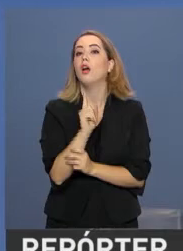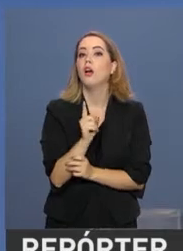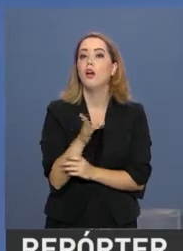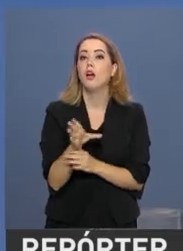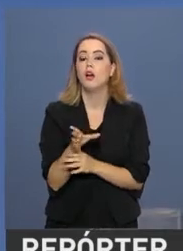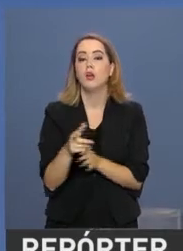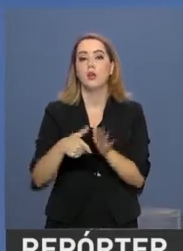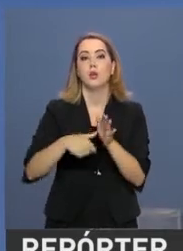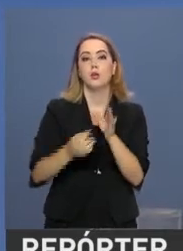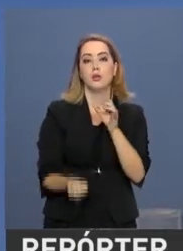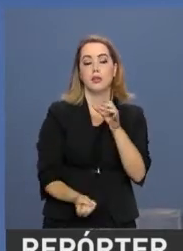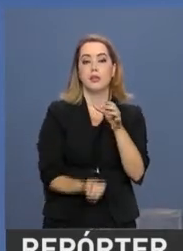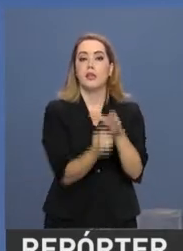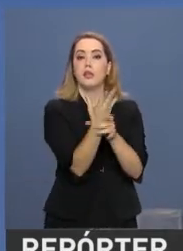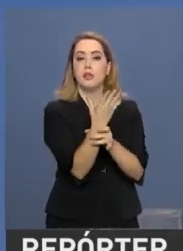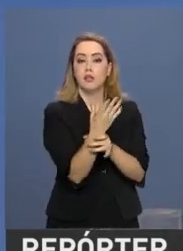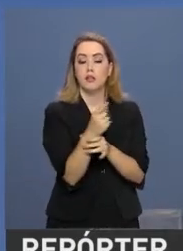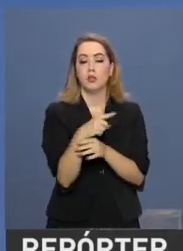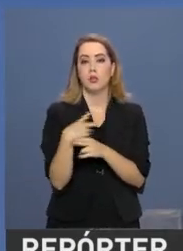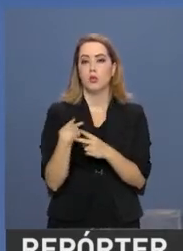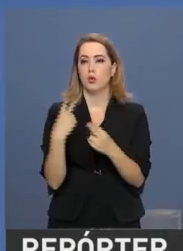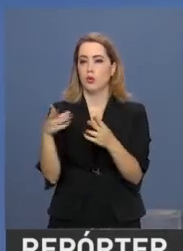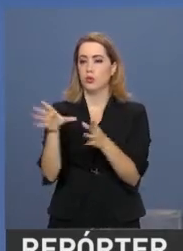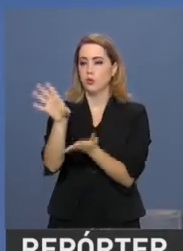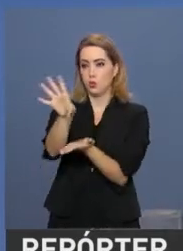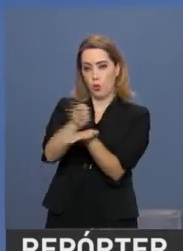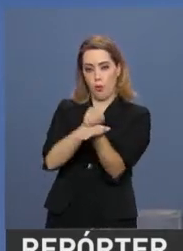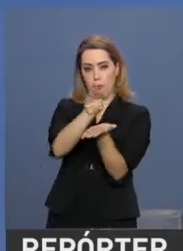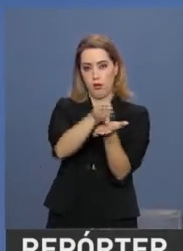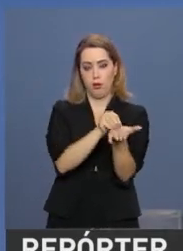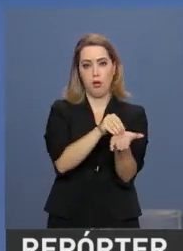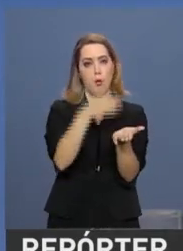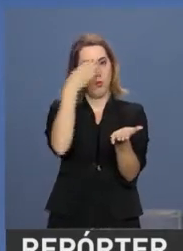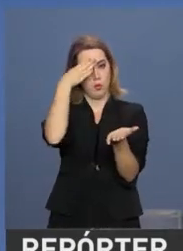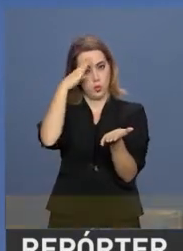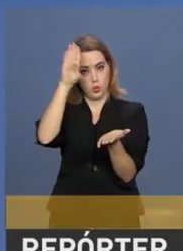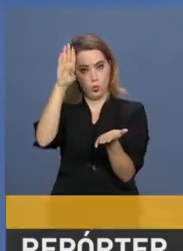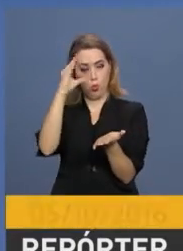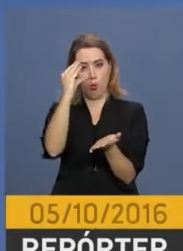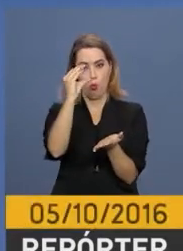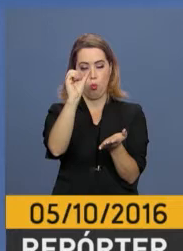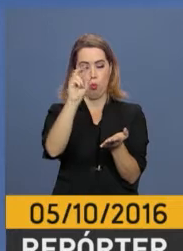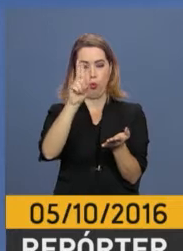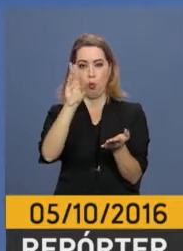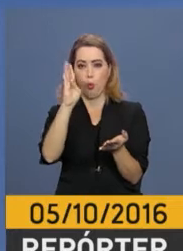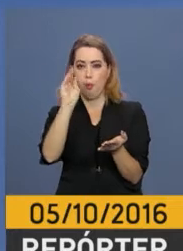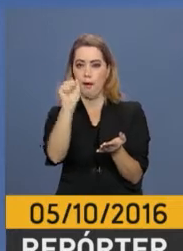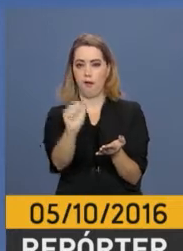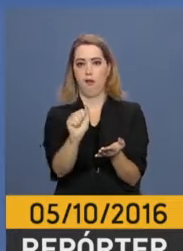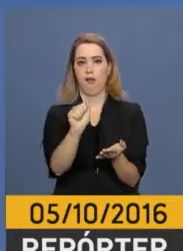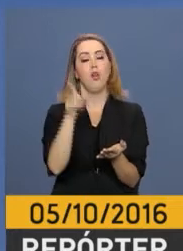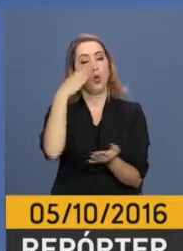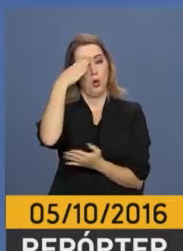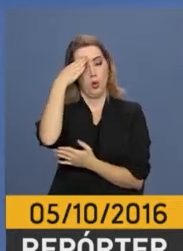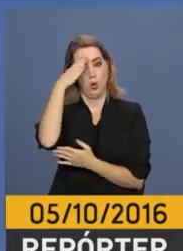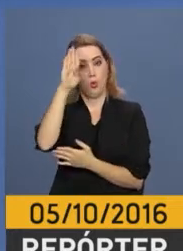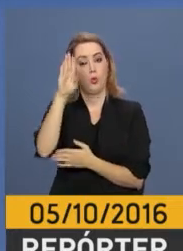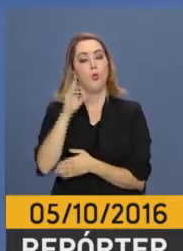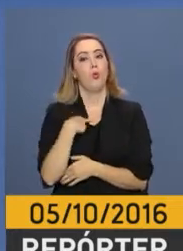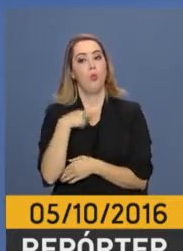reage estar e educa currículo que o programa cubano que acompanha cuba acompanha 100% das suas crianças em